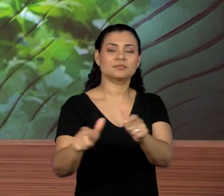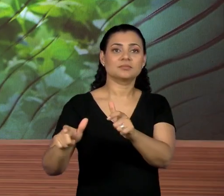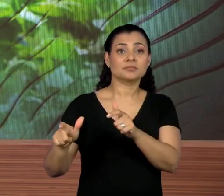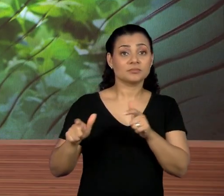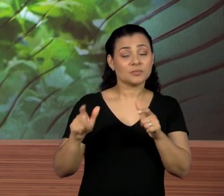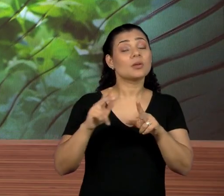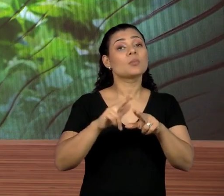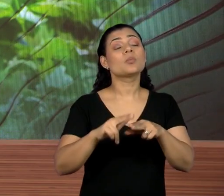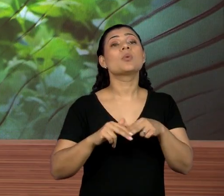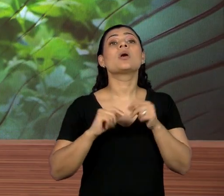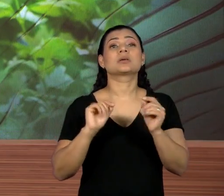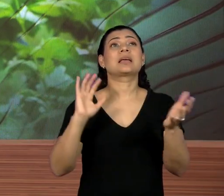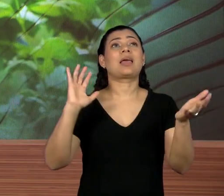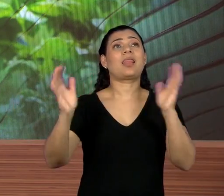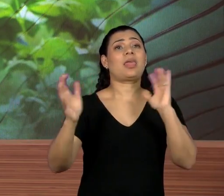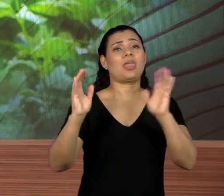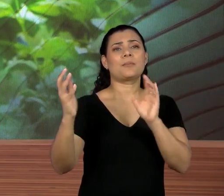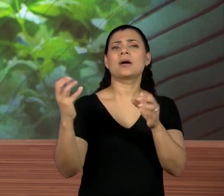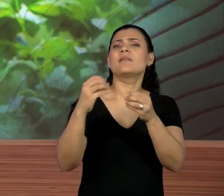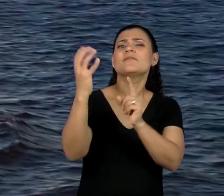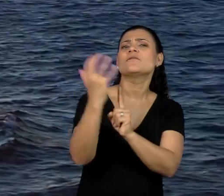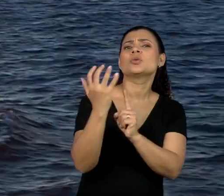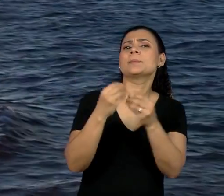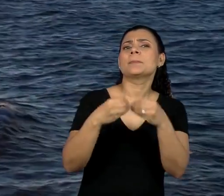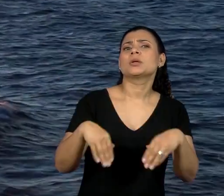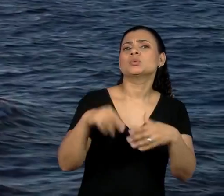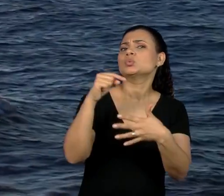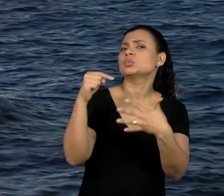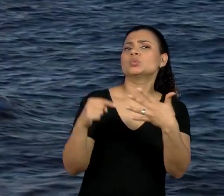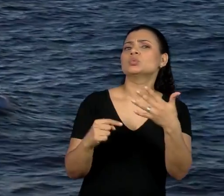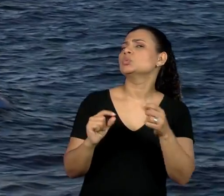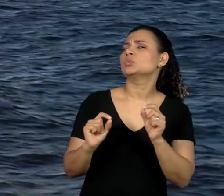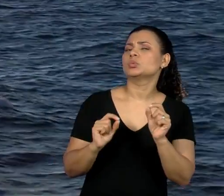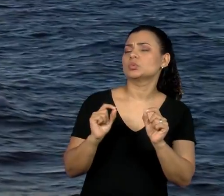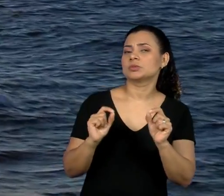por causa das mudanças climáticas.